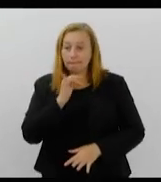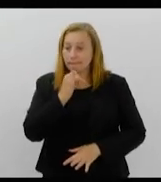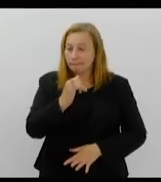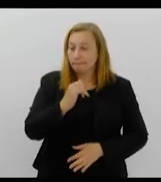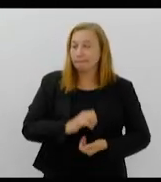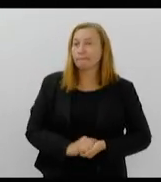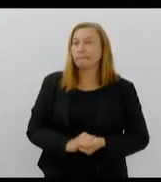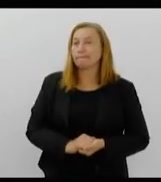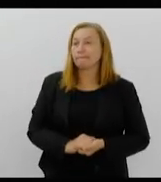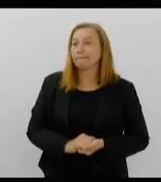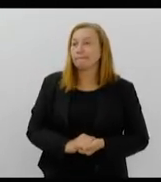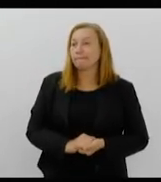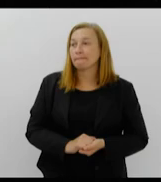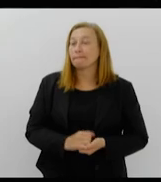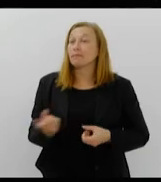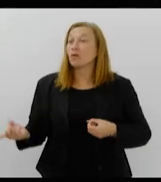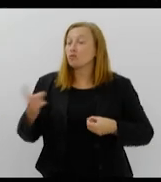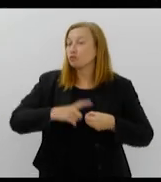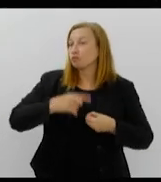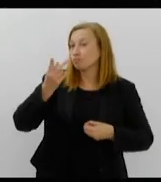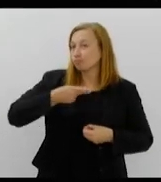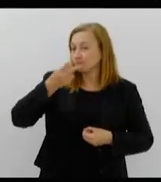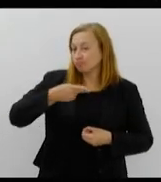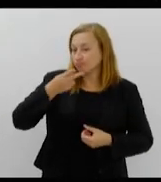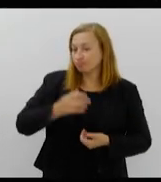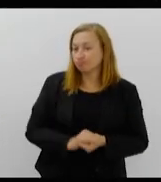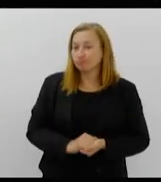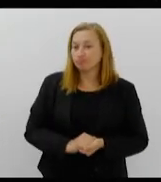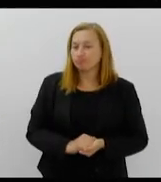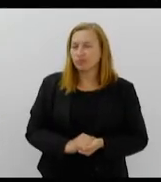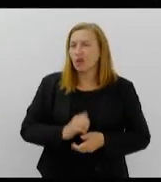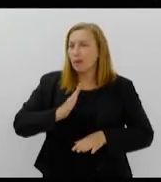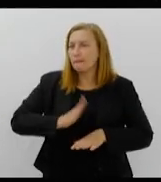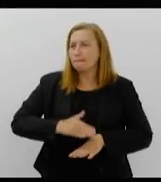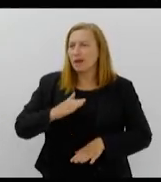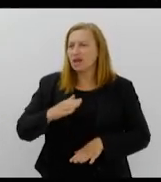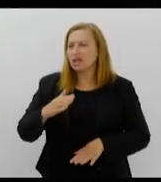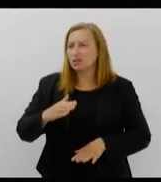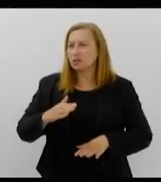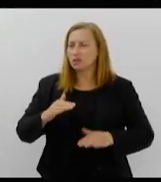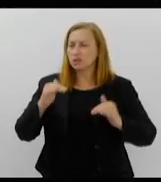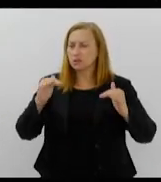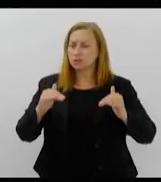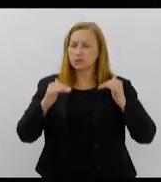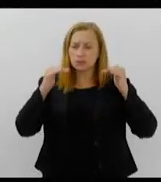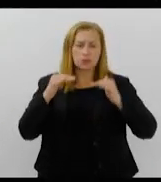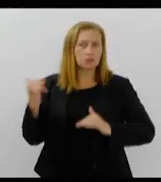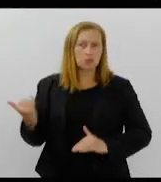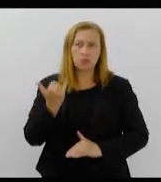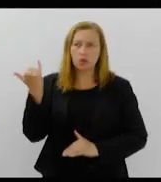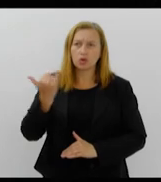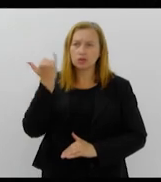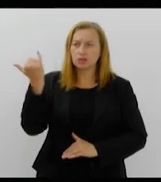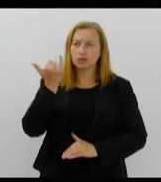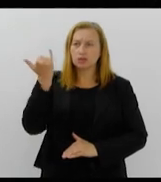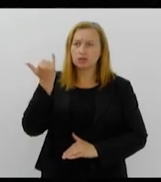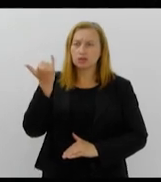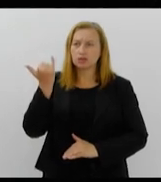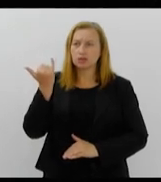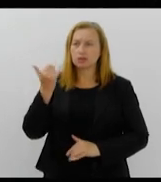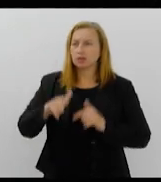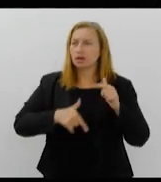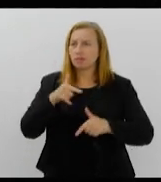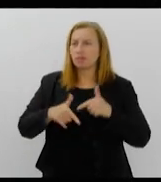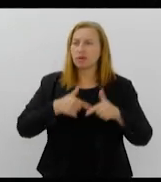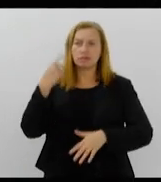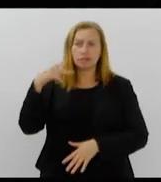Fluminense. Volto a dizer, uma das mais nobres funções do Parlamento Fluminense